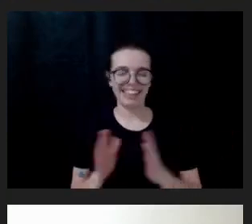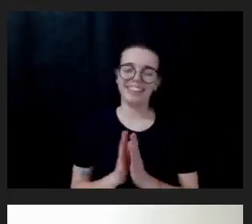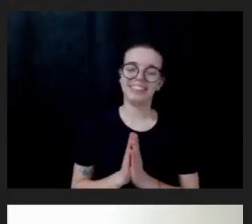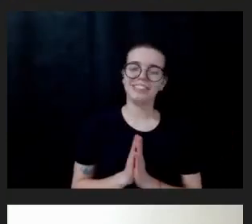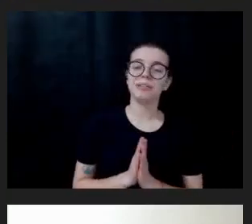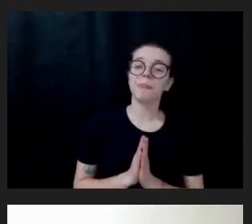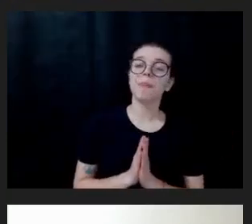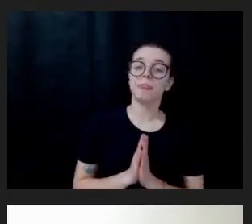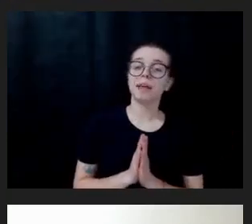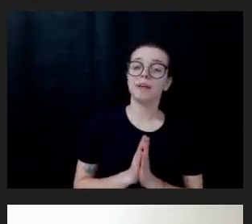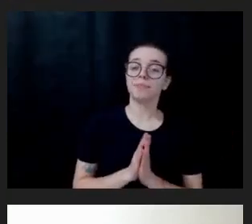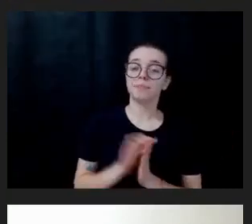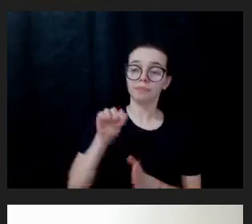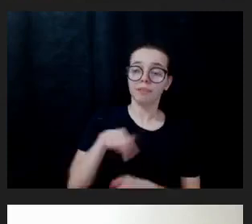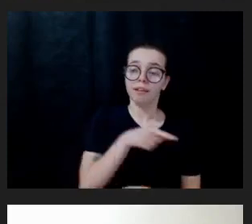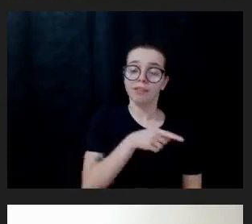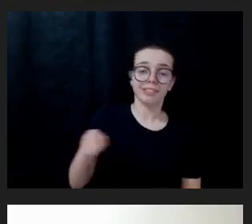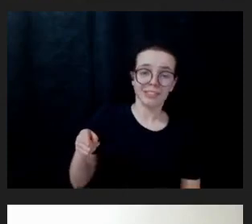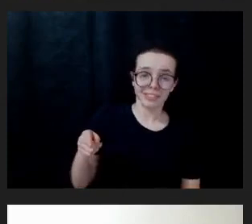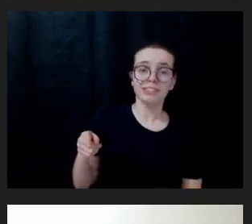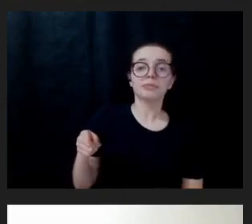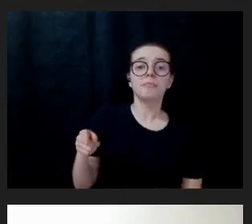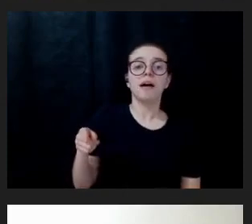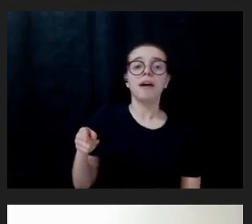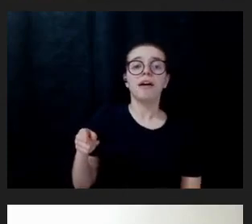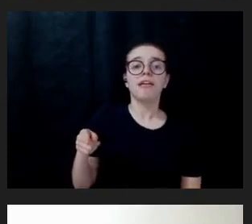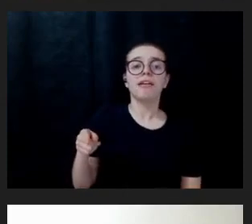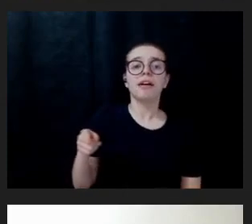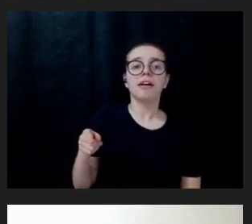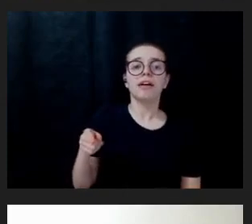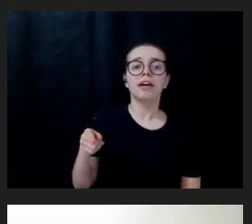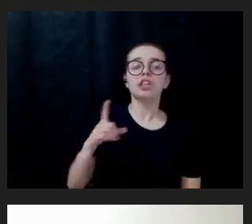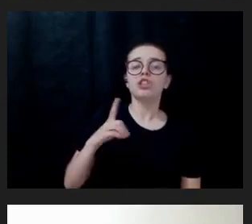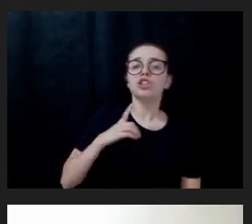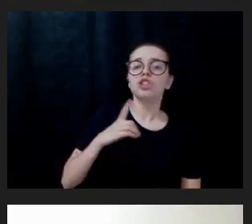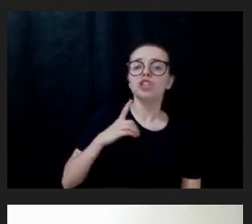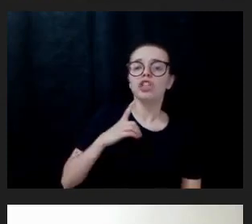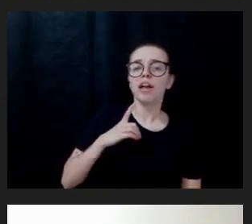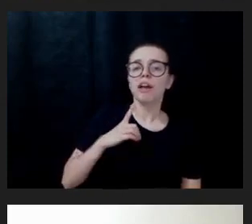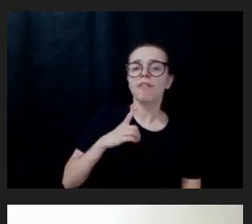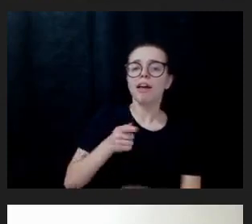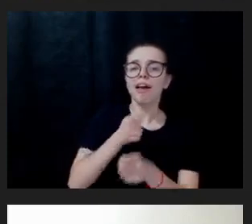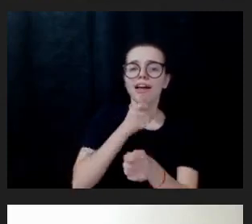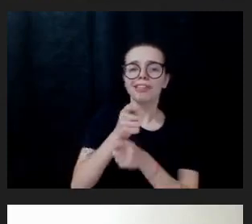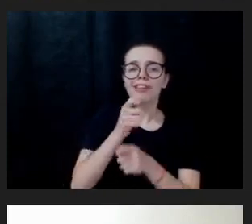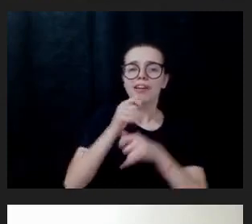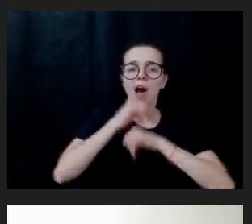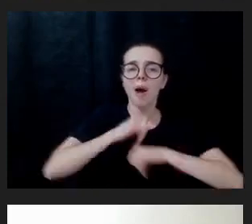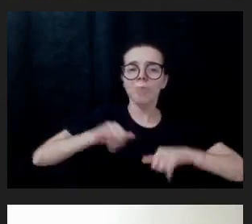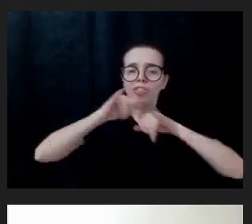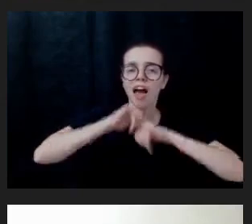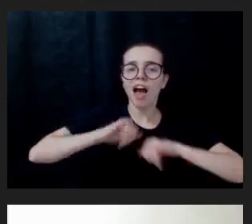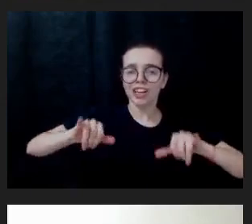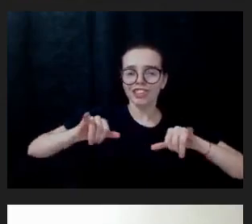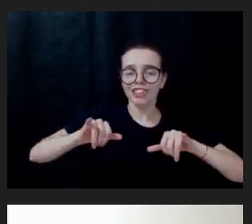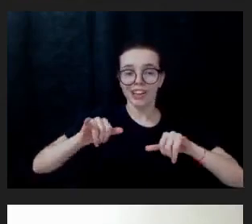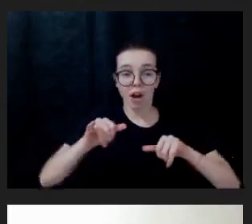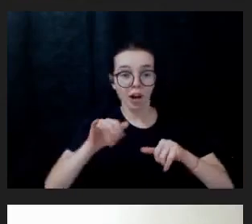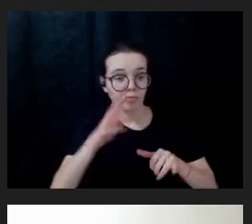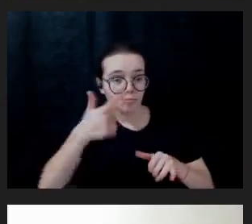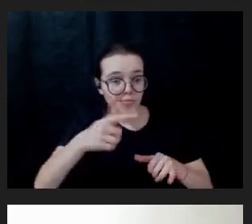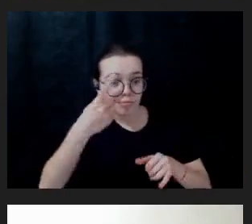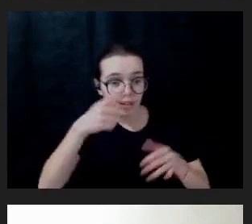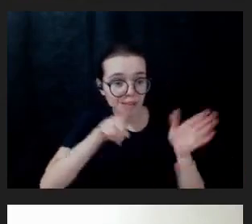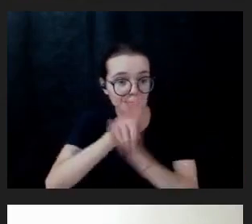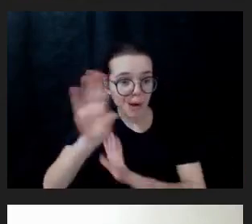essa semana foi uma reportagem que teve aqui, já entrou mais uma pergunta também,